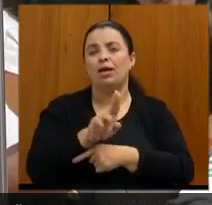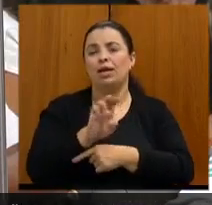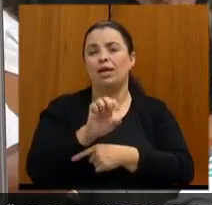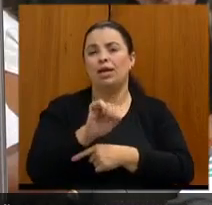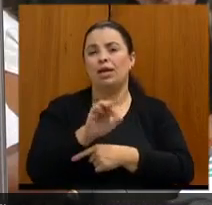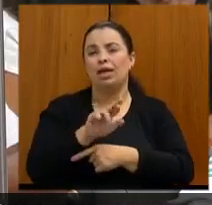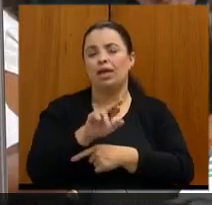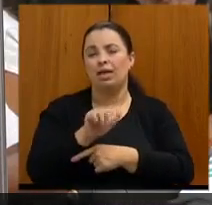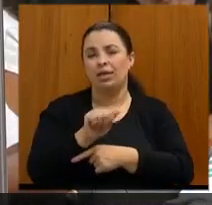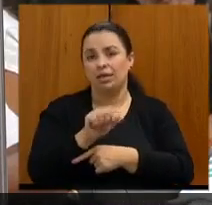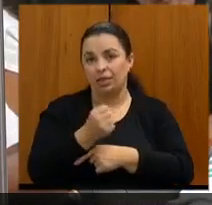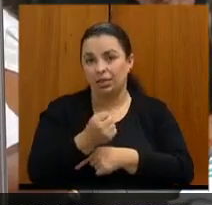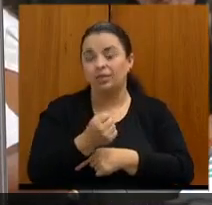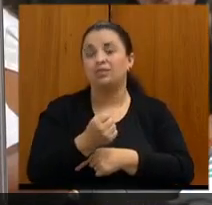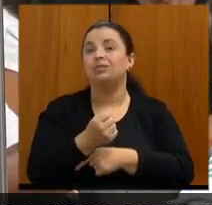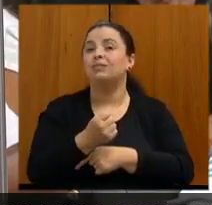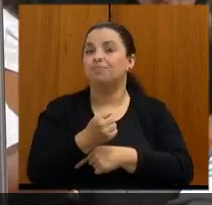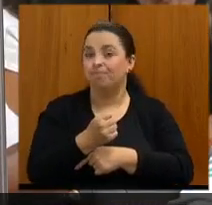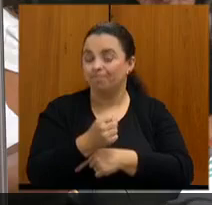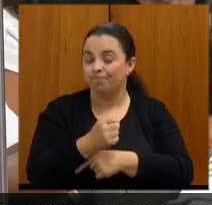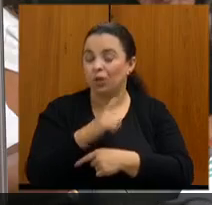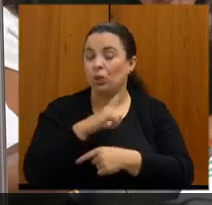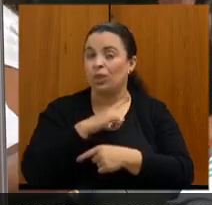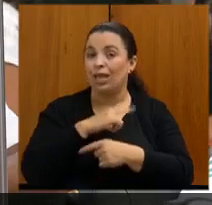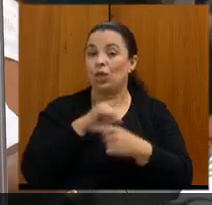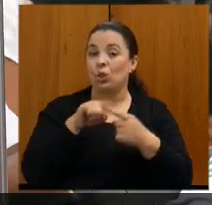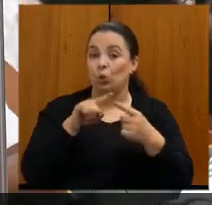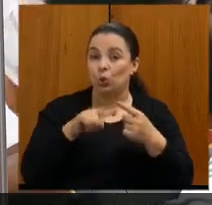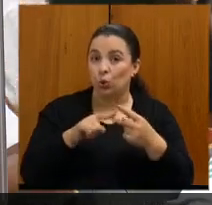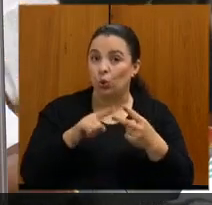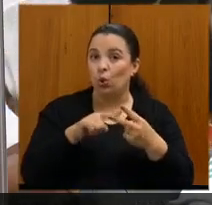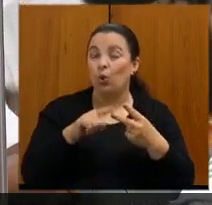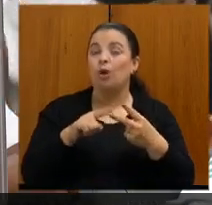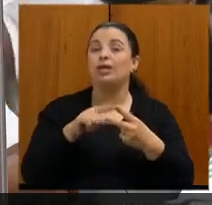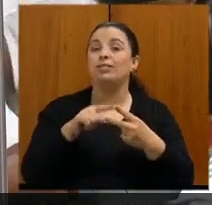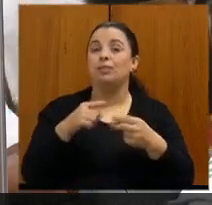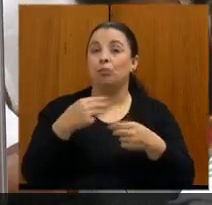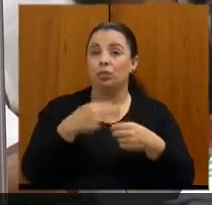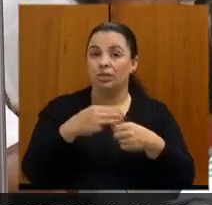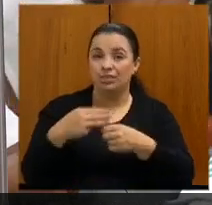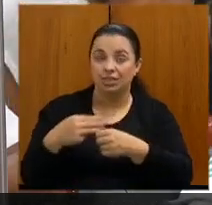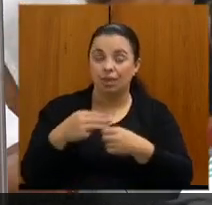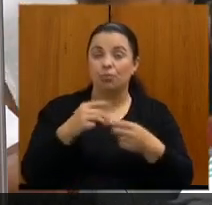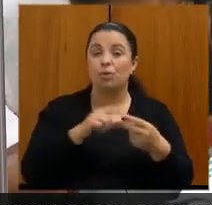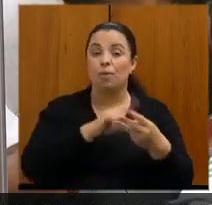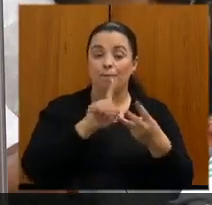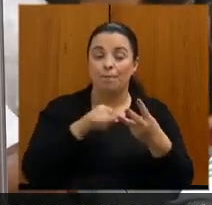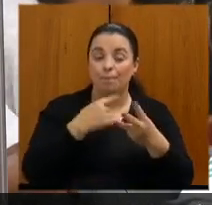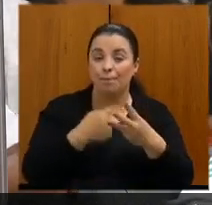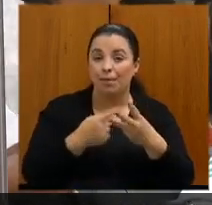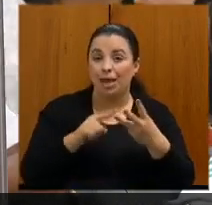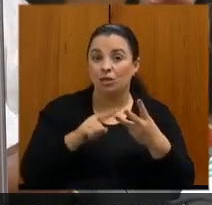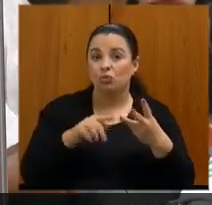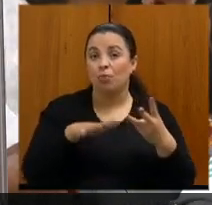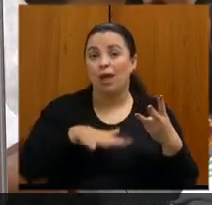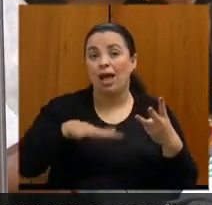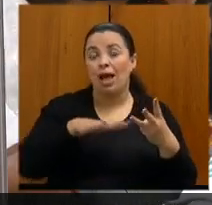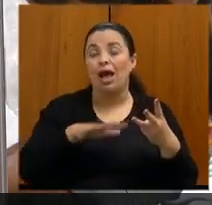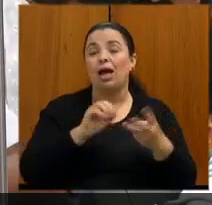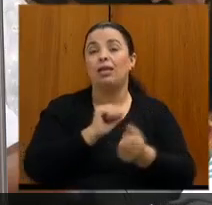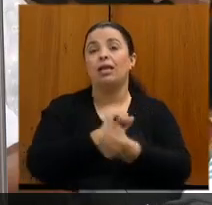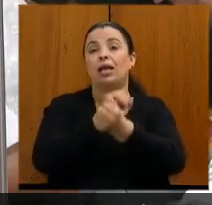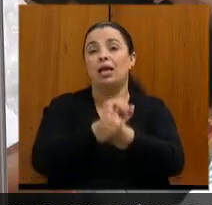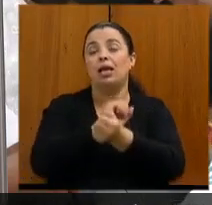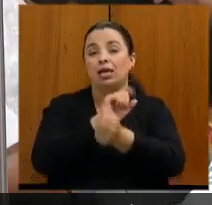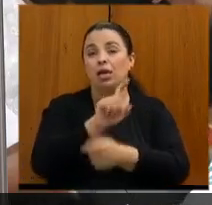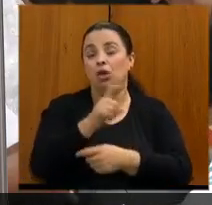a gente está em dois municípios ainda cobre um pedaço de comunidade quilombola e a gente não não